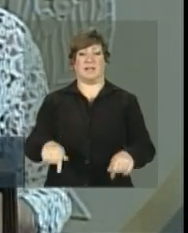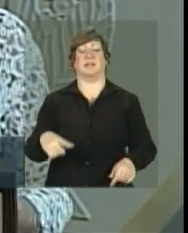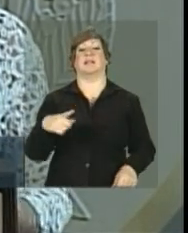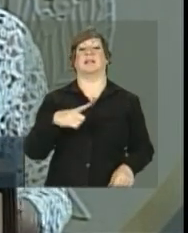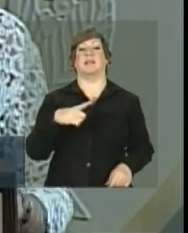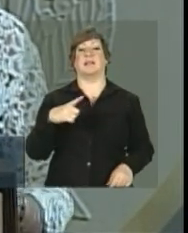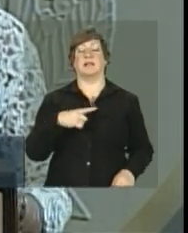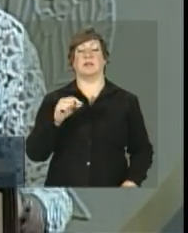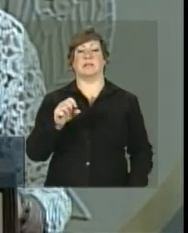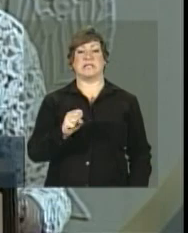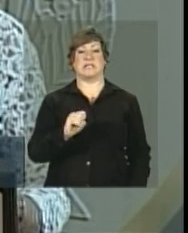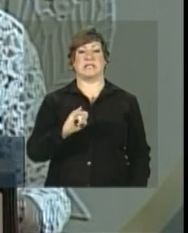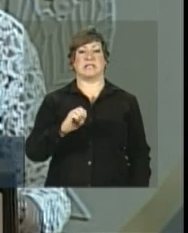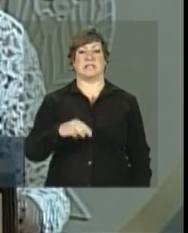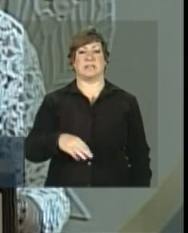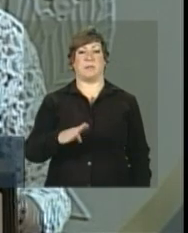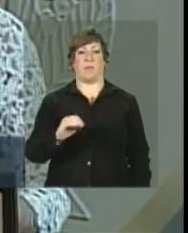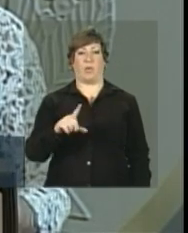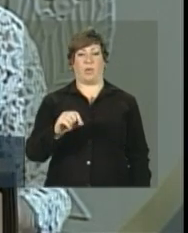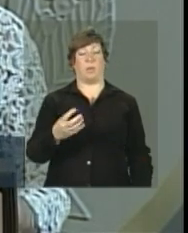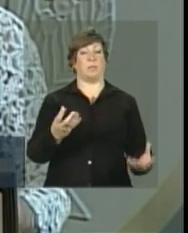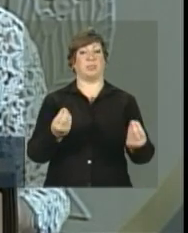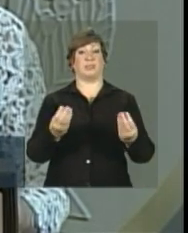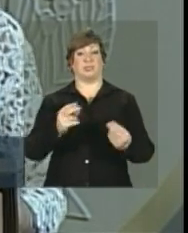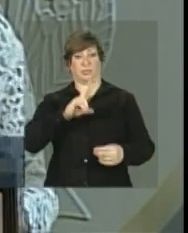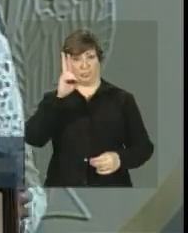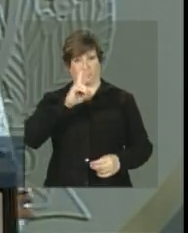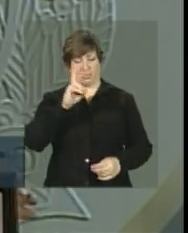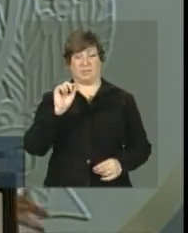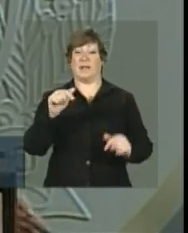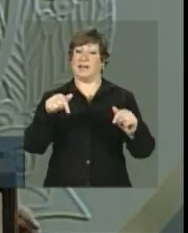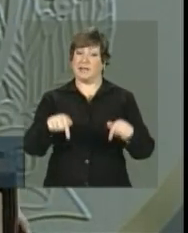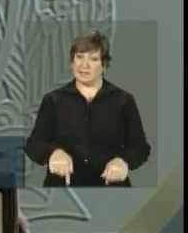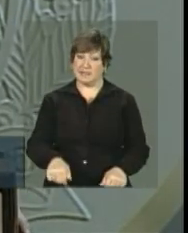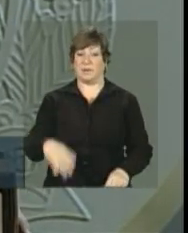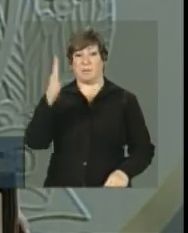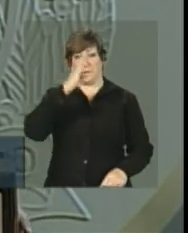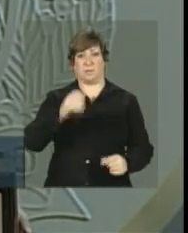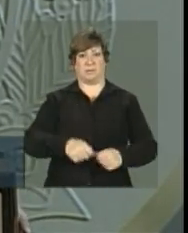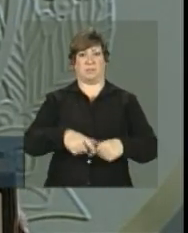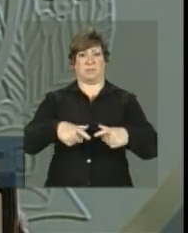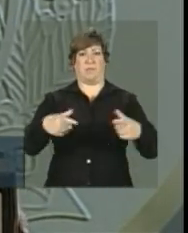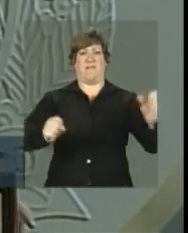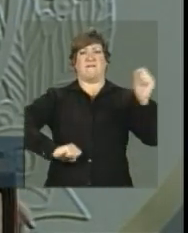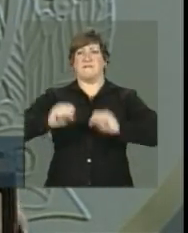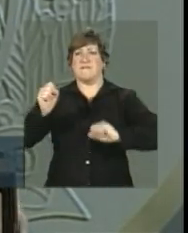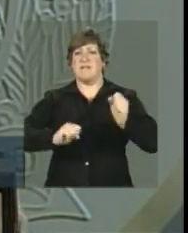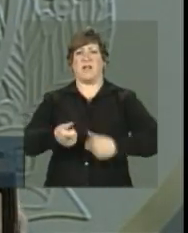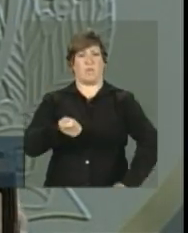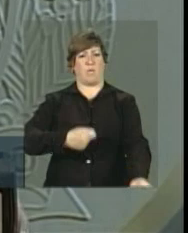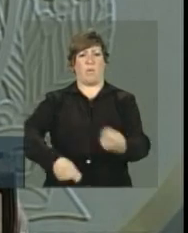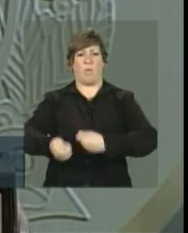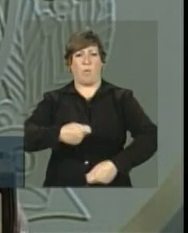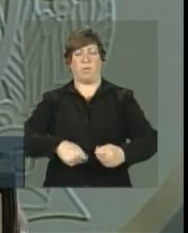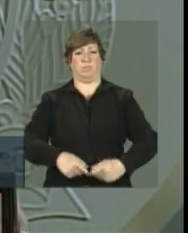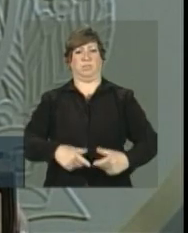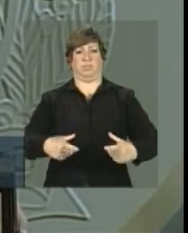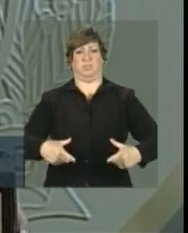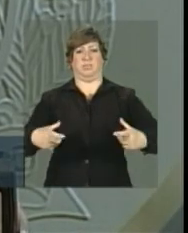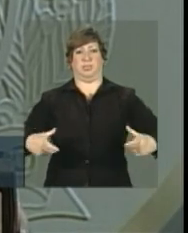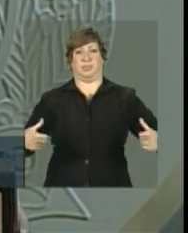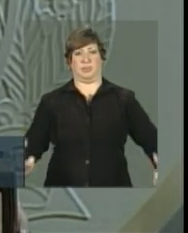efeito simbólico muito grande. Era aqui que o Brasil crescia, era aqui que